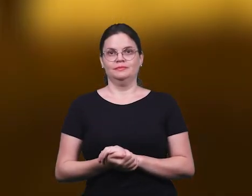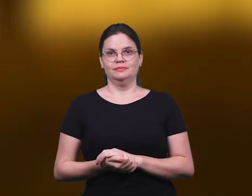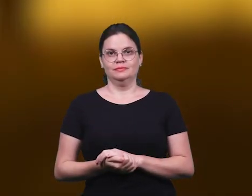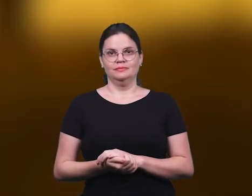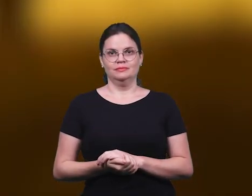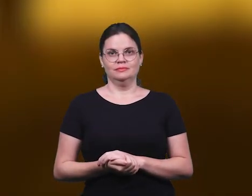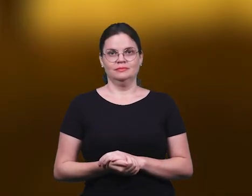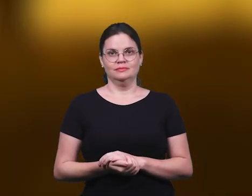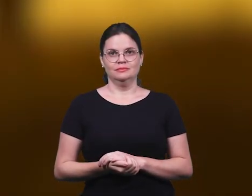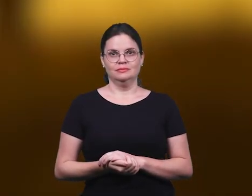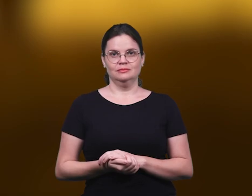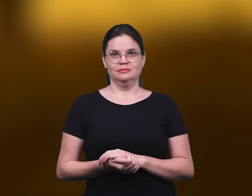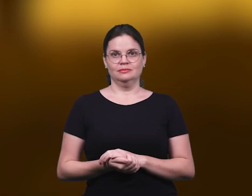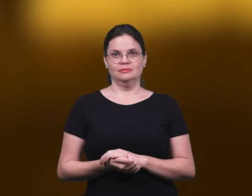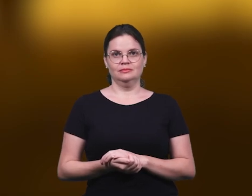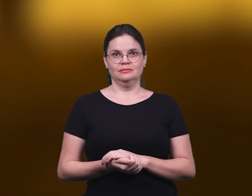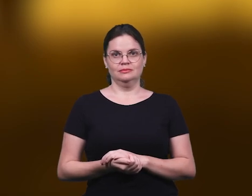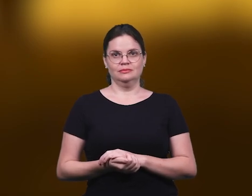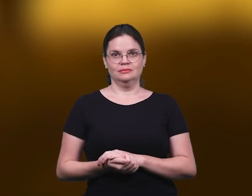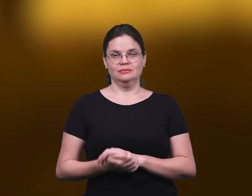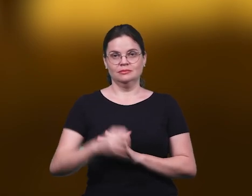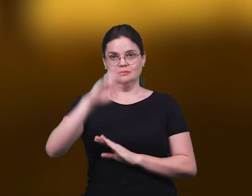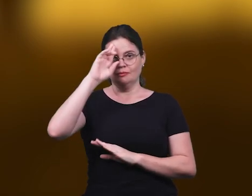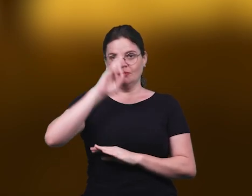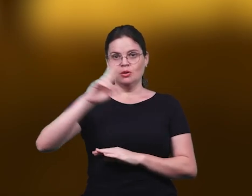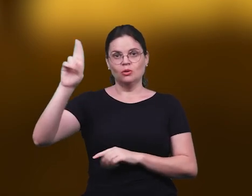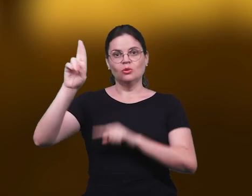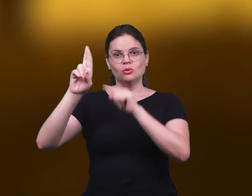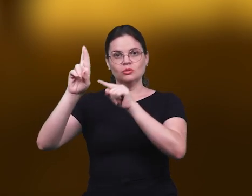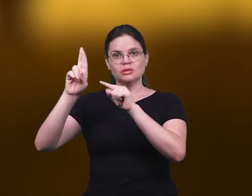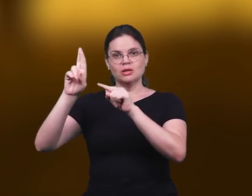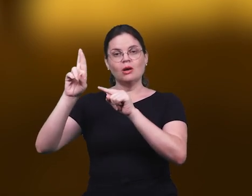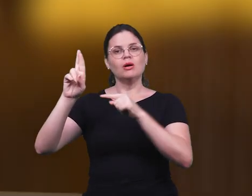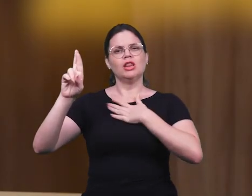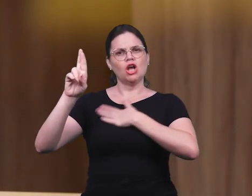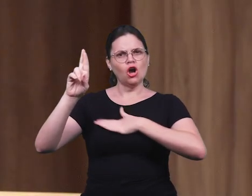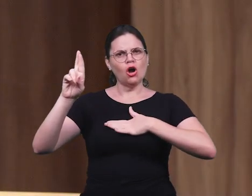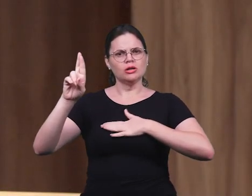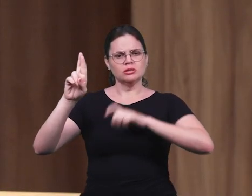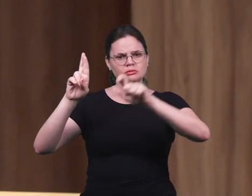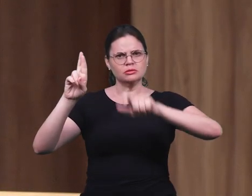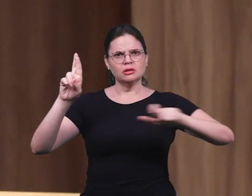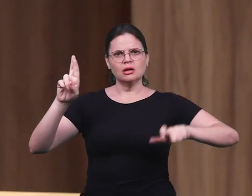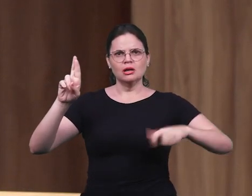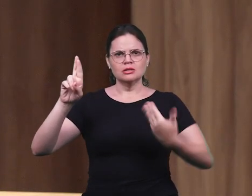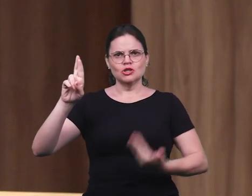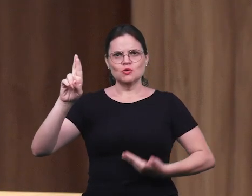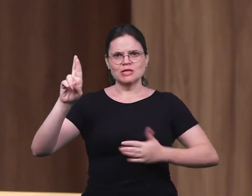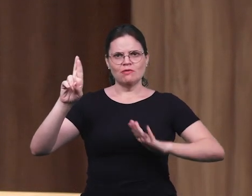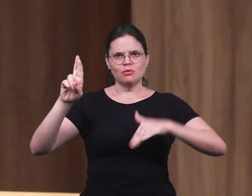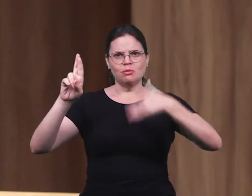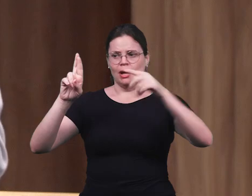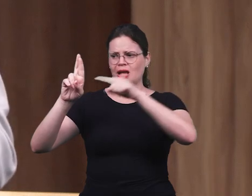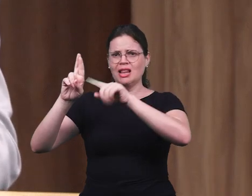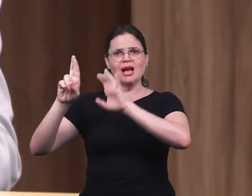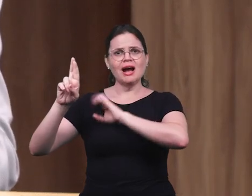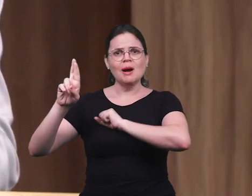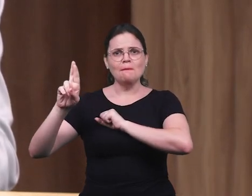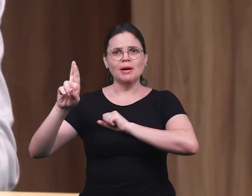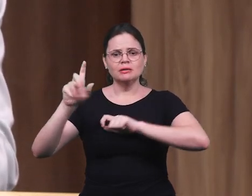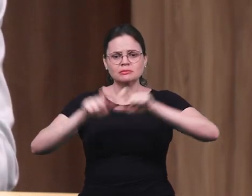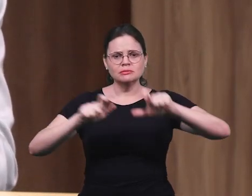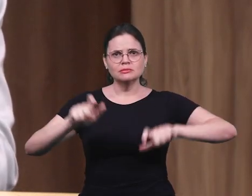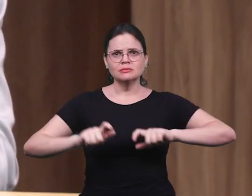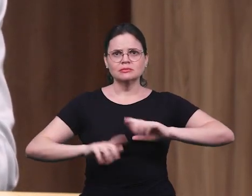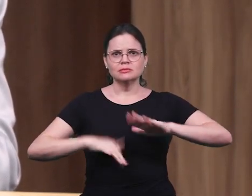Senhor ama a prosperidade dos teus servos. Não é que ele gosta ou quer, não. Ele ama, diz o